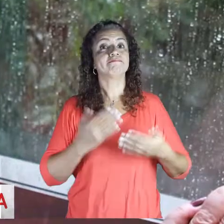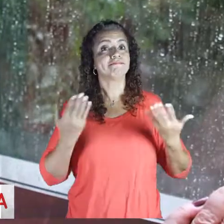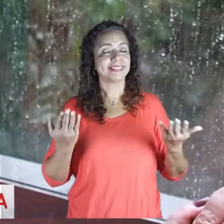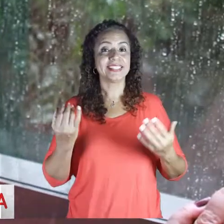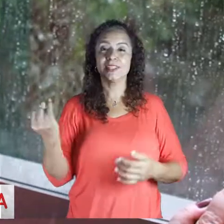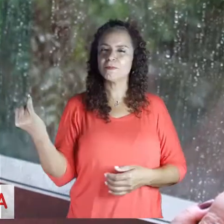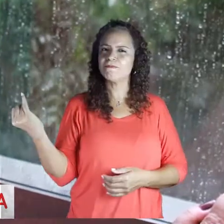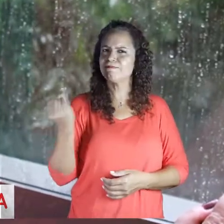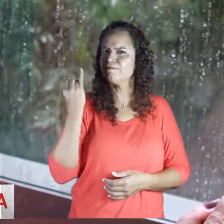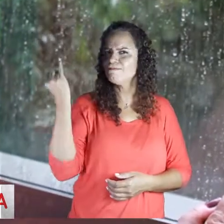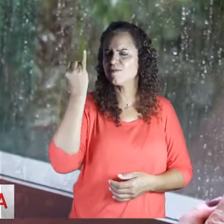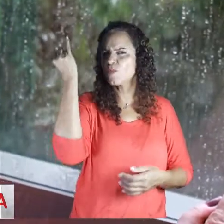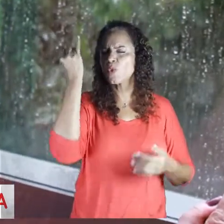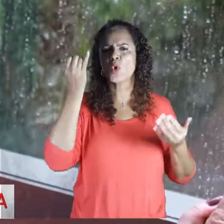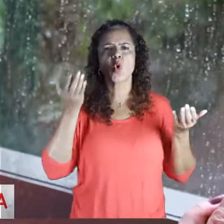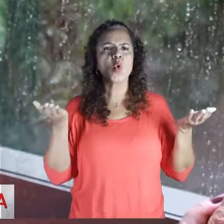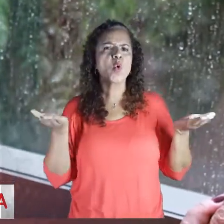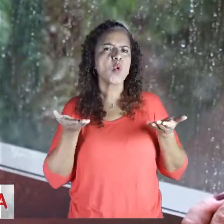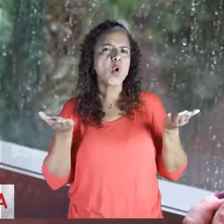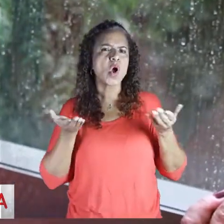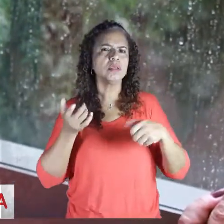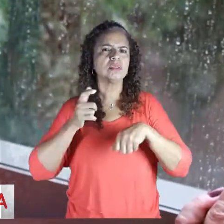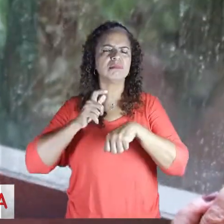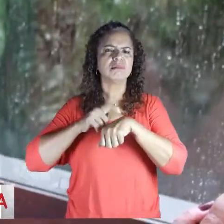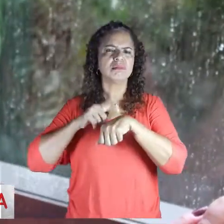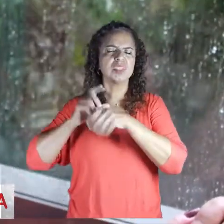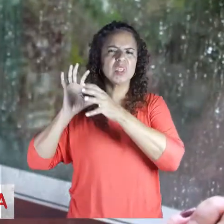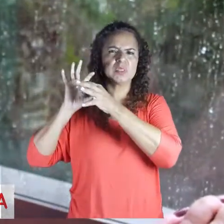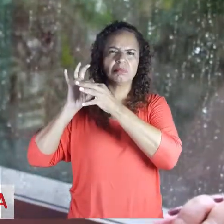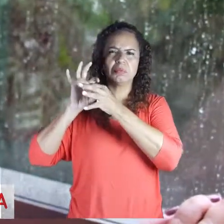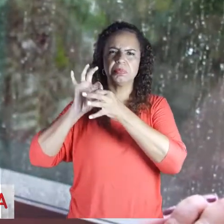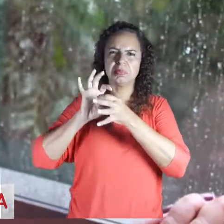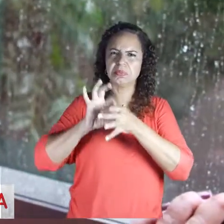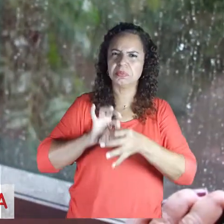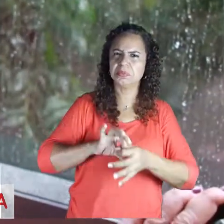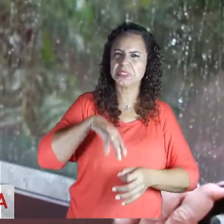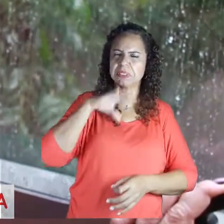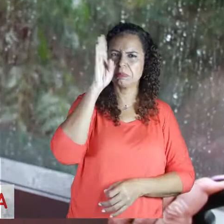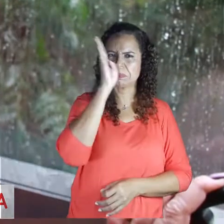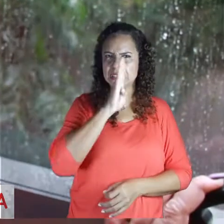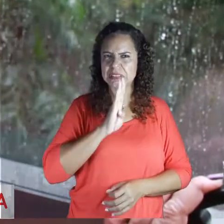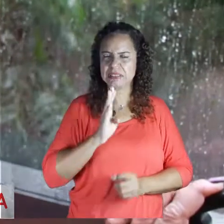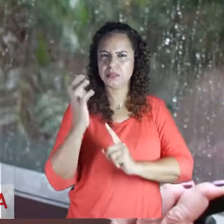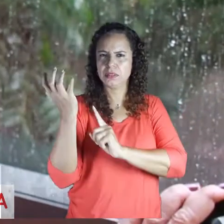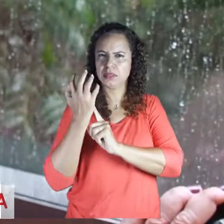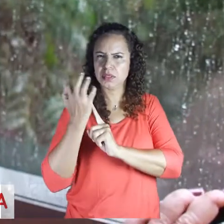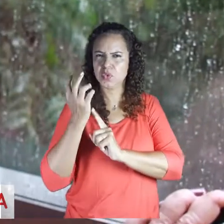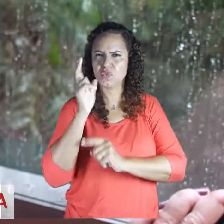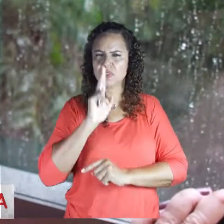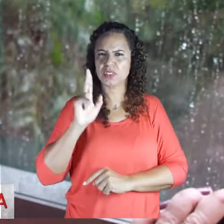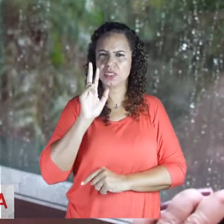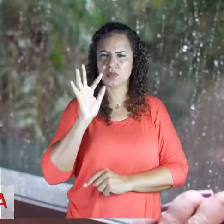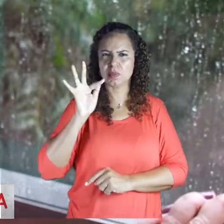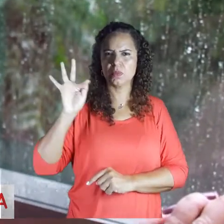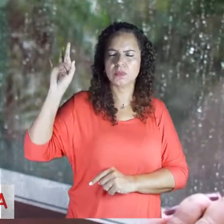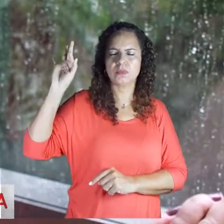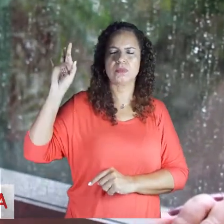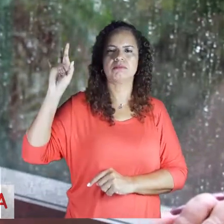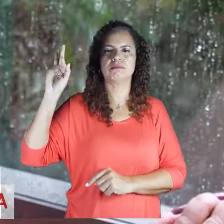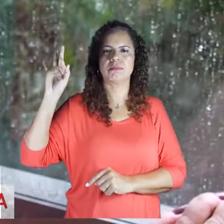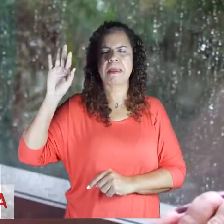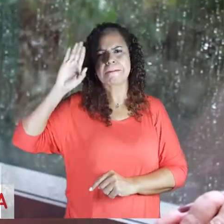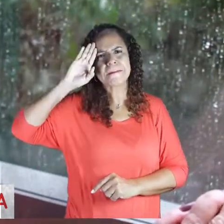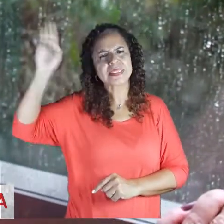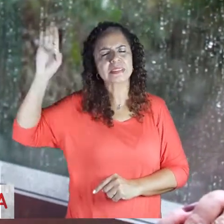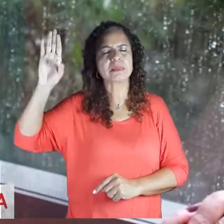e é fundamental hoje Deus da conjuntura que a gente está vivendo já tá aqui nas universidades públicas brasileiras em